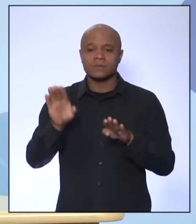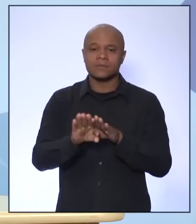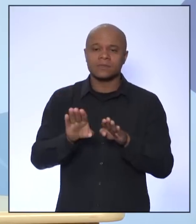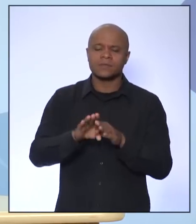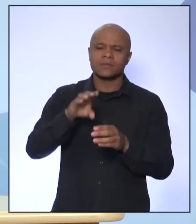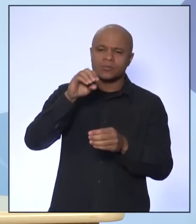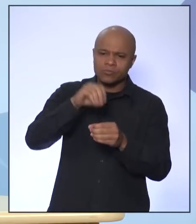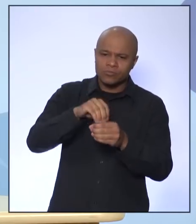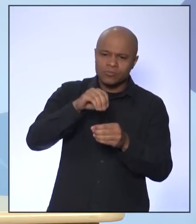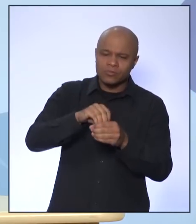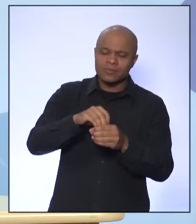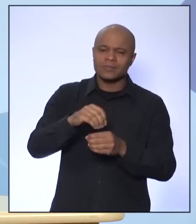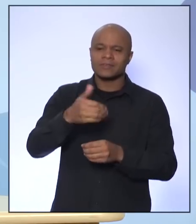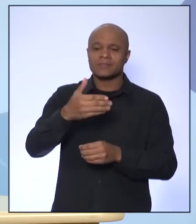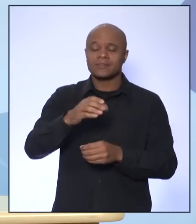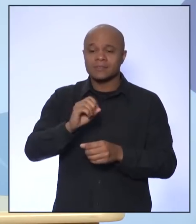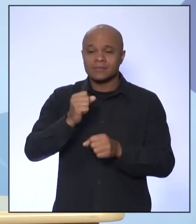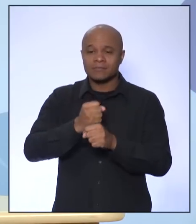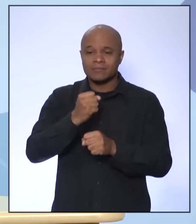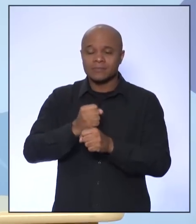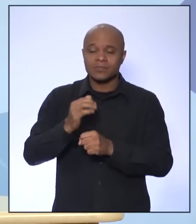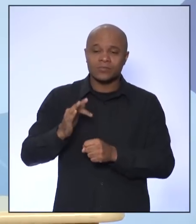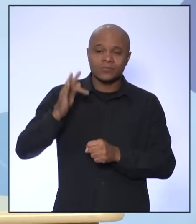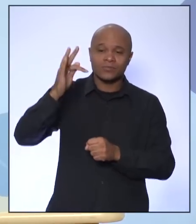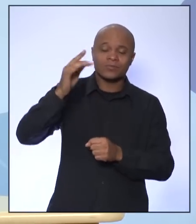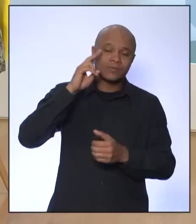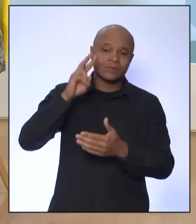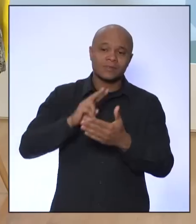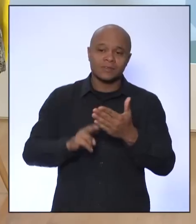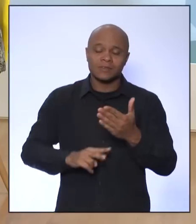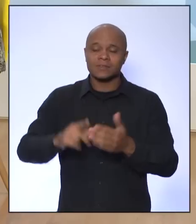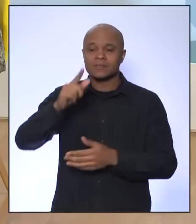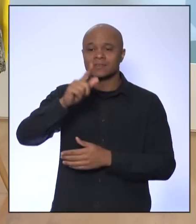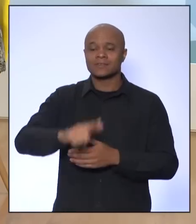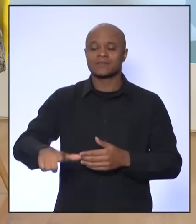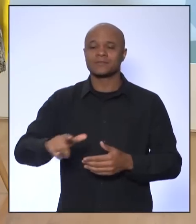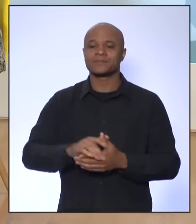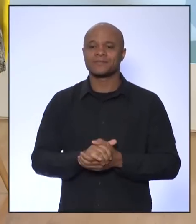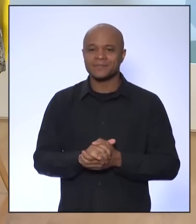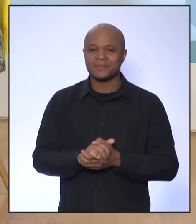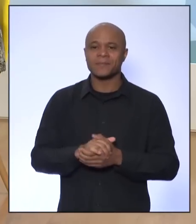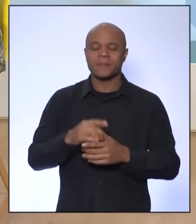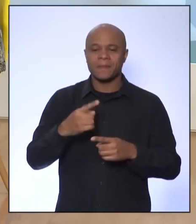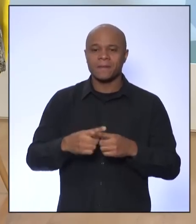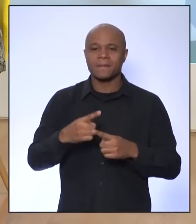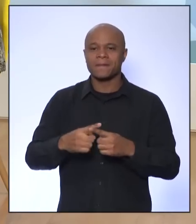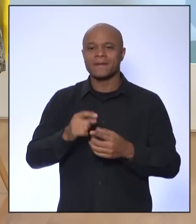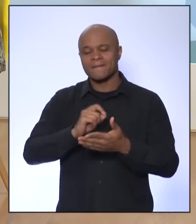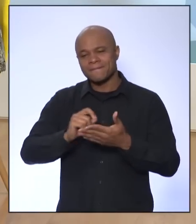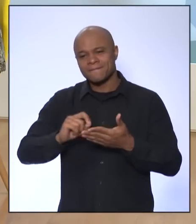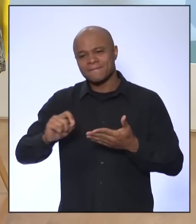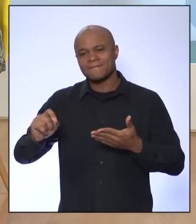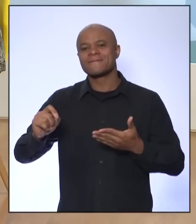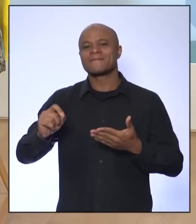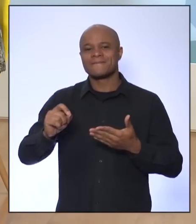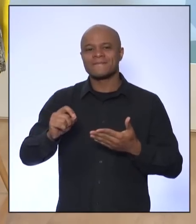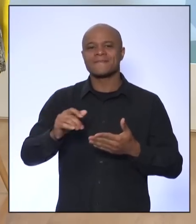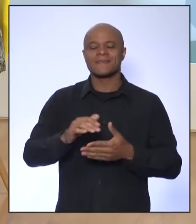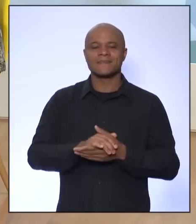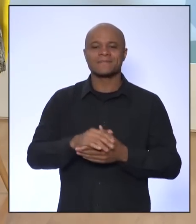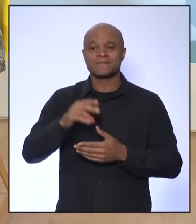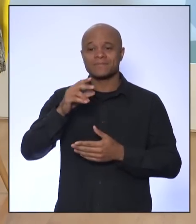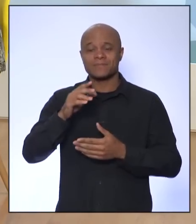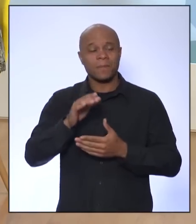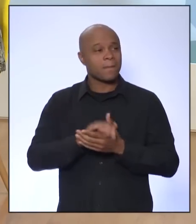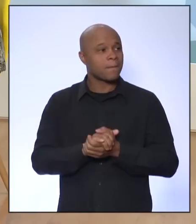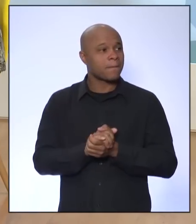esses relatos. Daqui 10 anos você lê. Vai ser uma fonte histórica escrita. Legal,